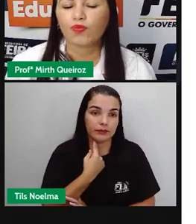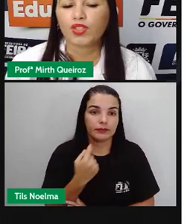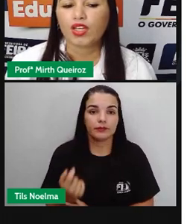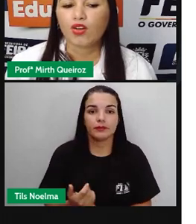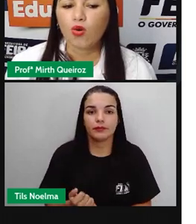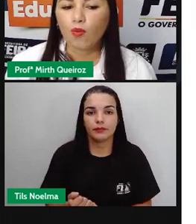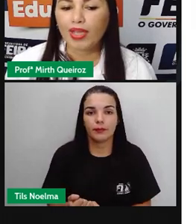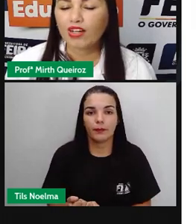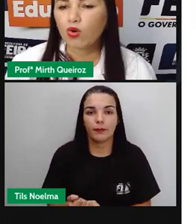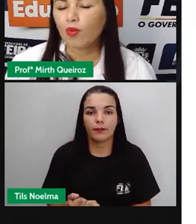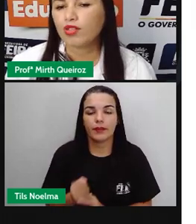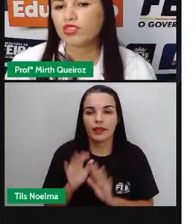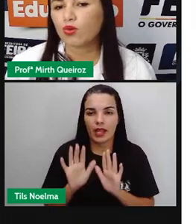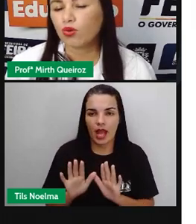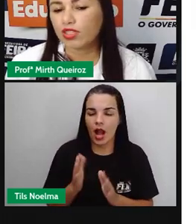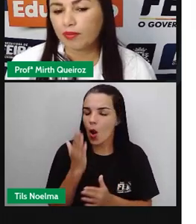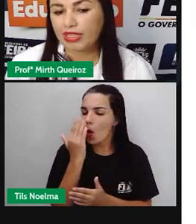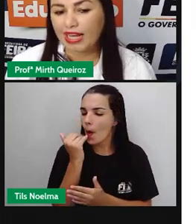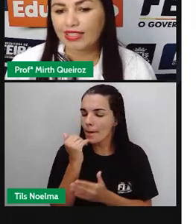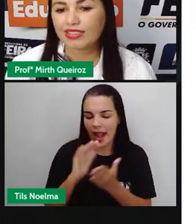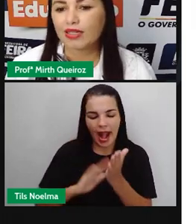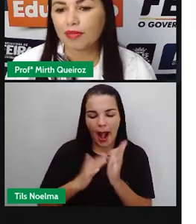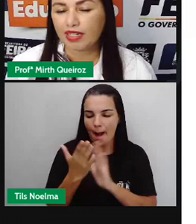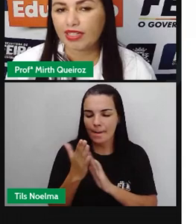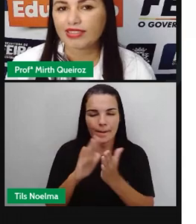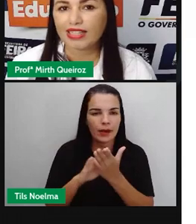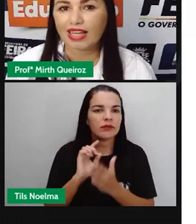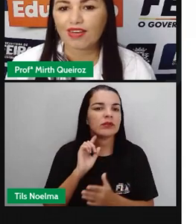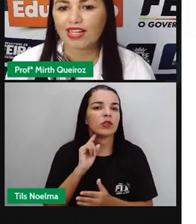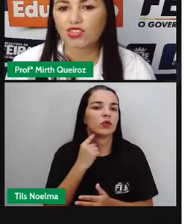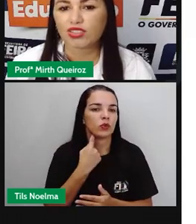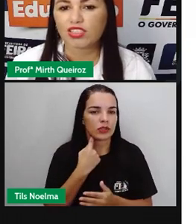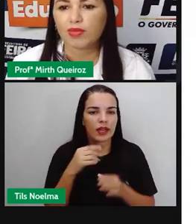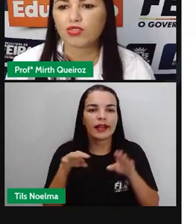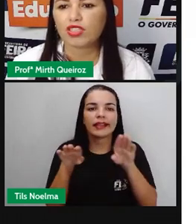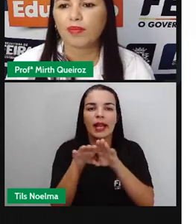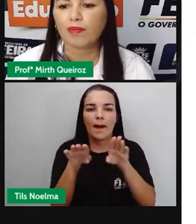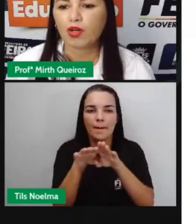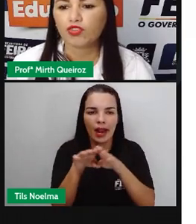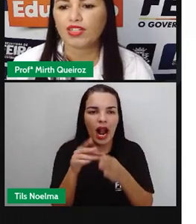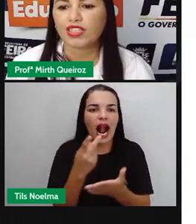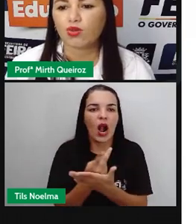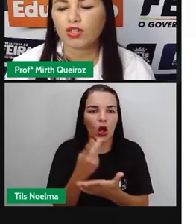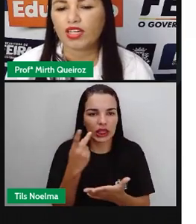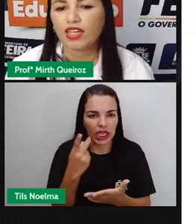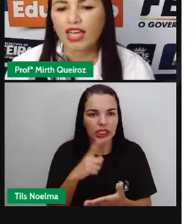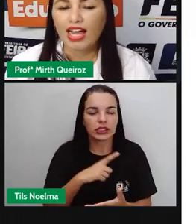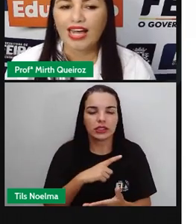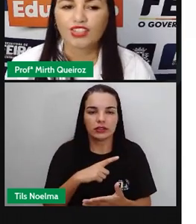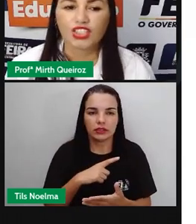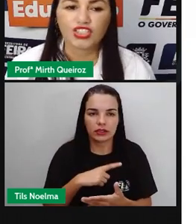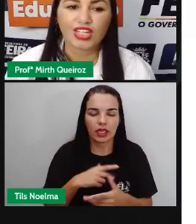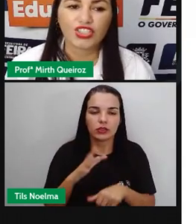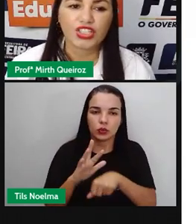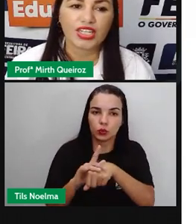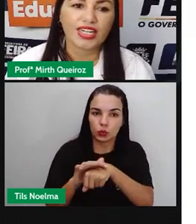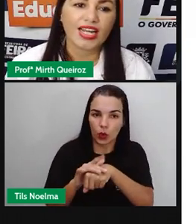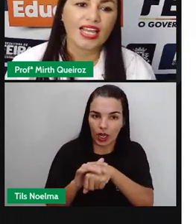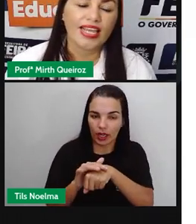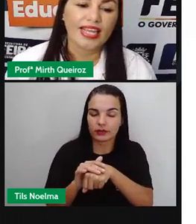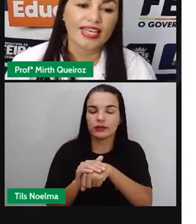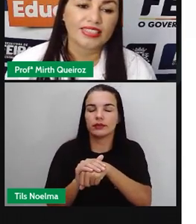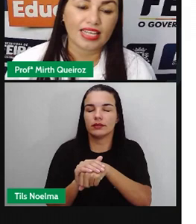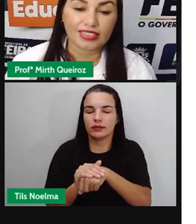produção comer com mãos contaminadas também né sem lavar as nossas mãos também pode fazer com que a gente